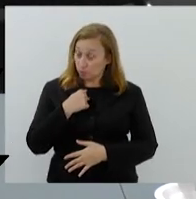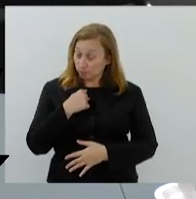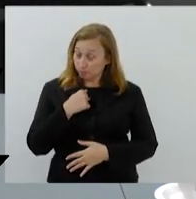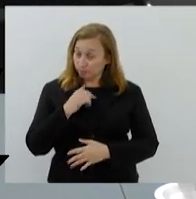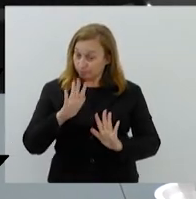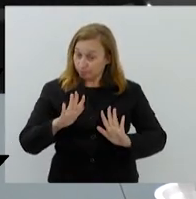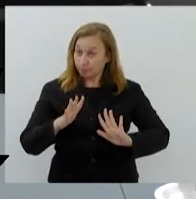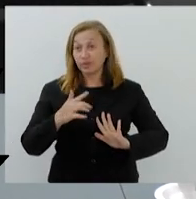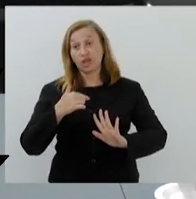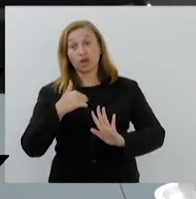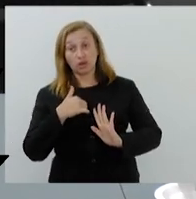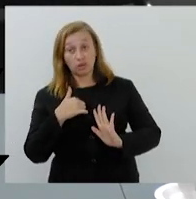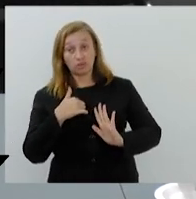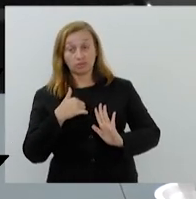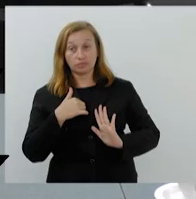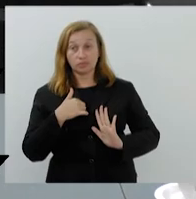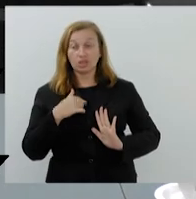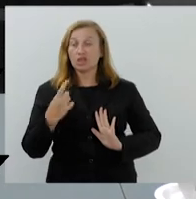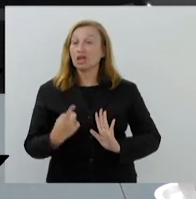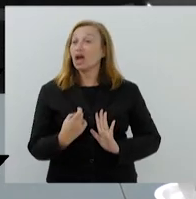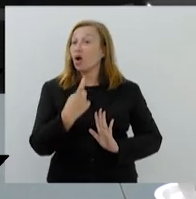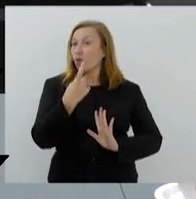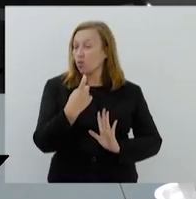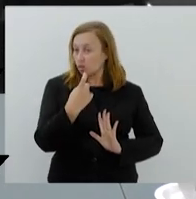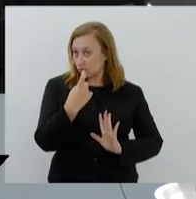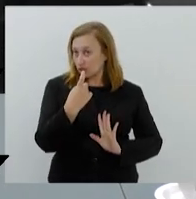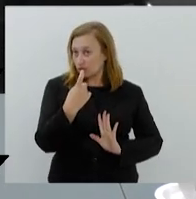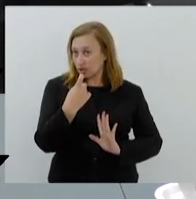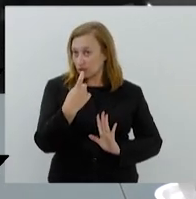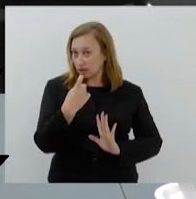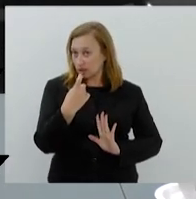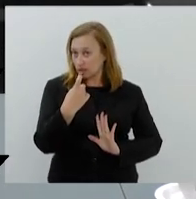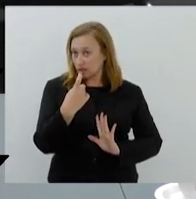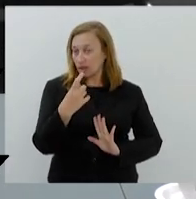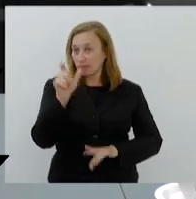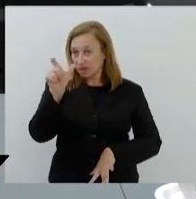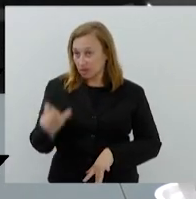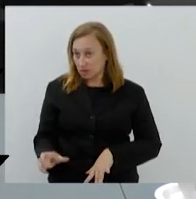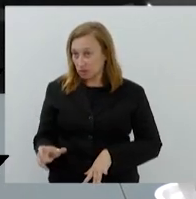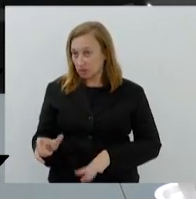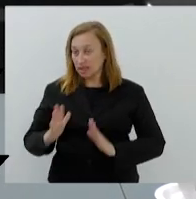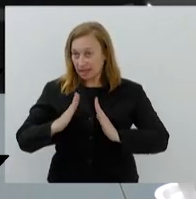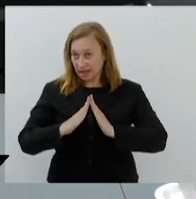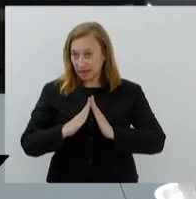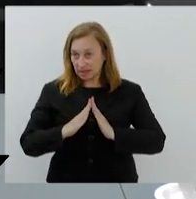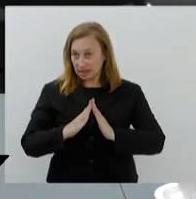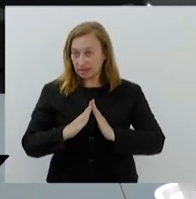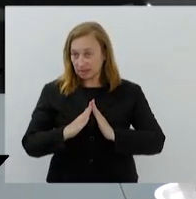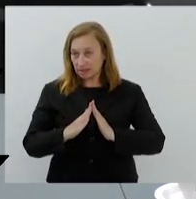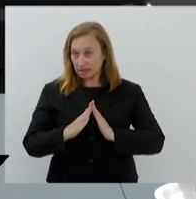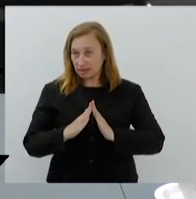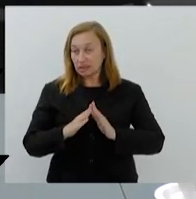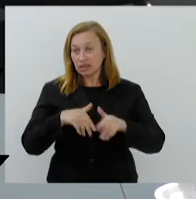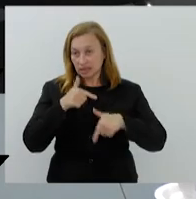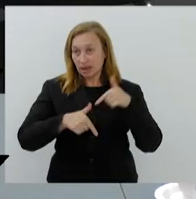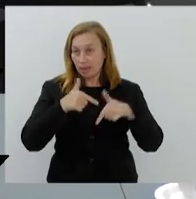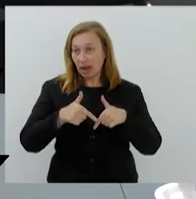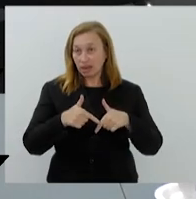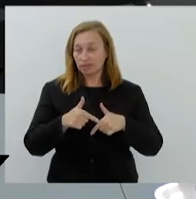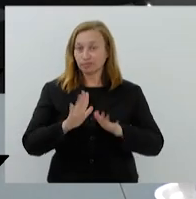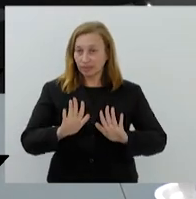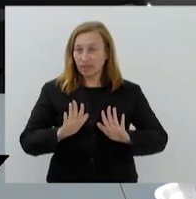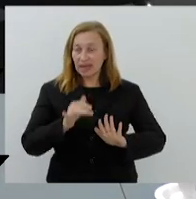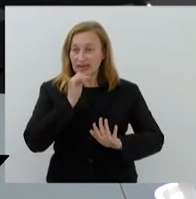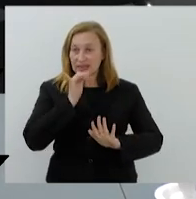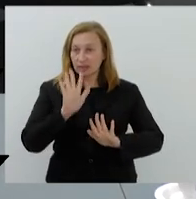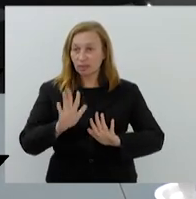Imaginemos que eu fosse a única cabeça remunerada da minha família. Não o sou, mas que o fosse. Eu não